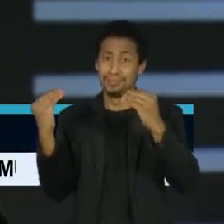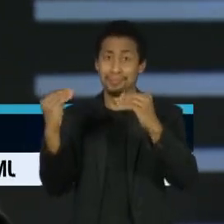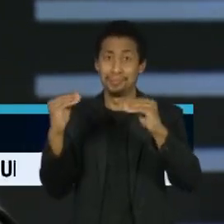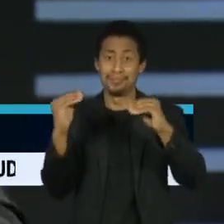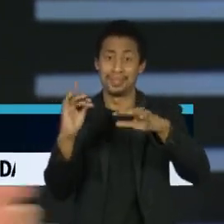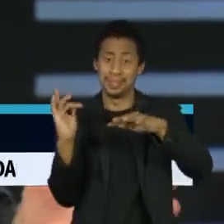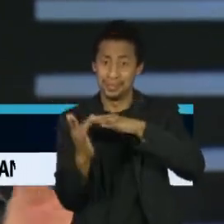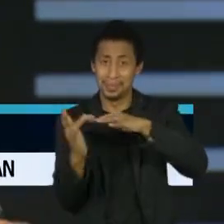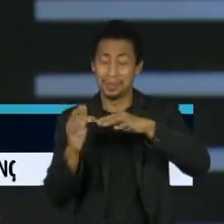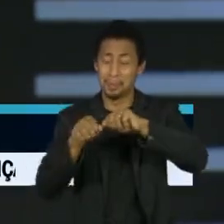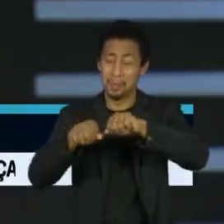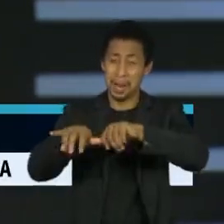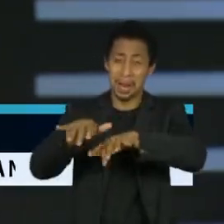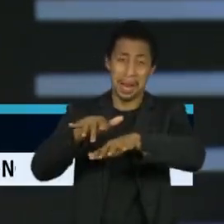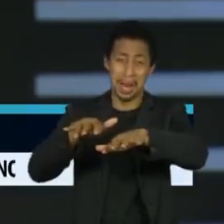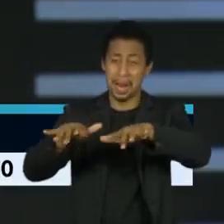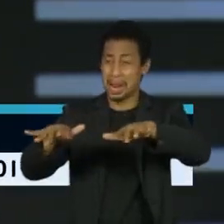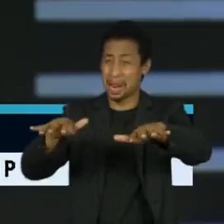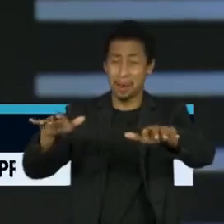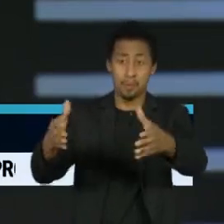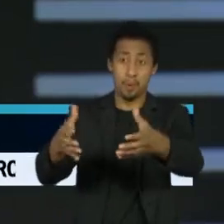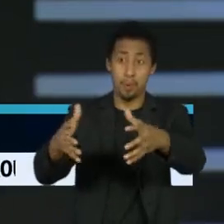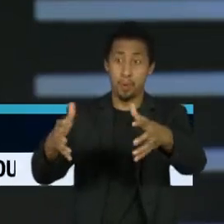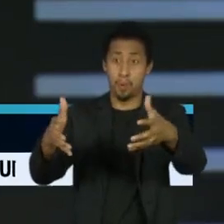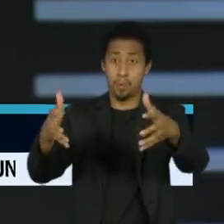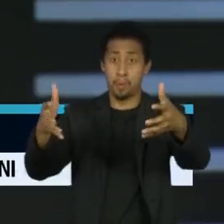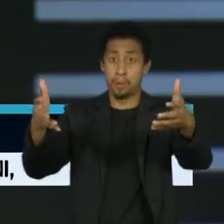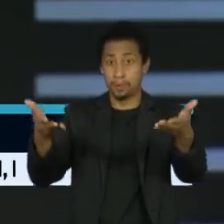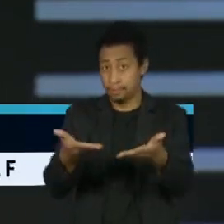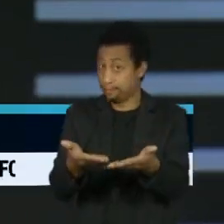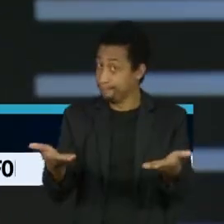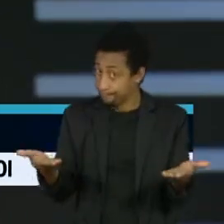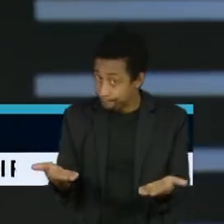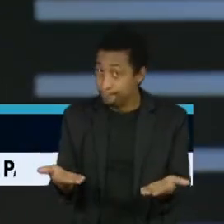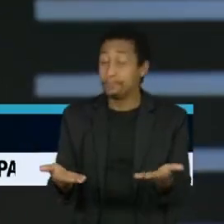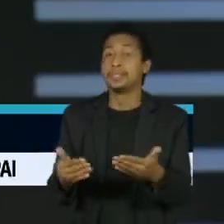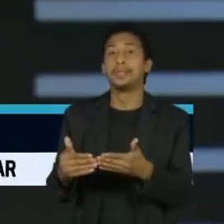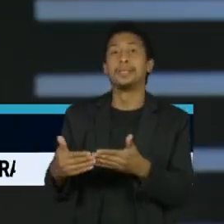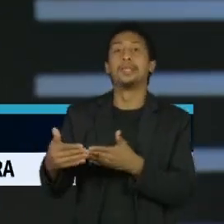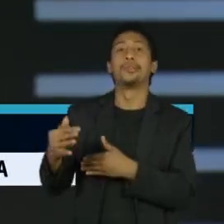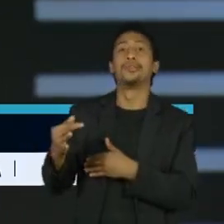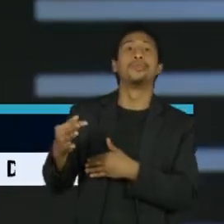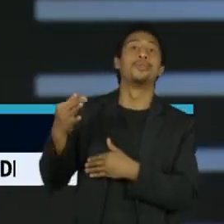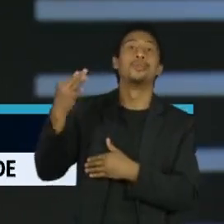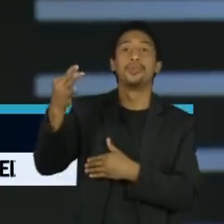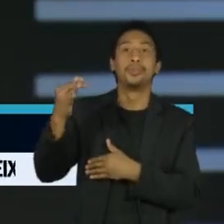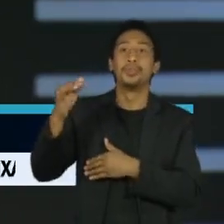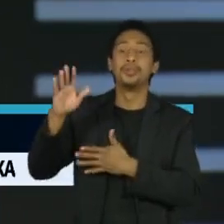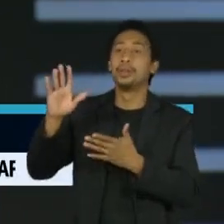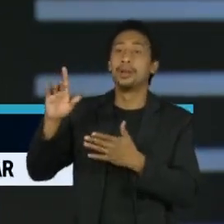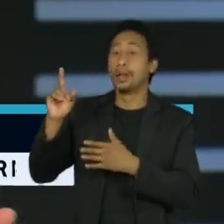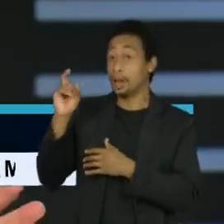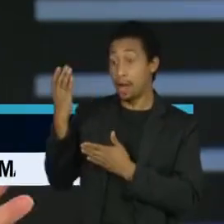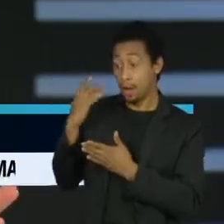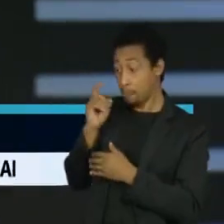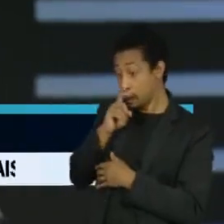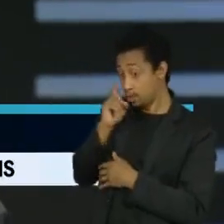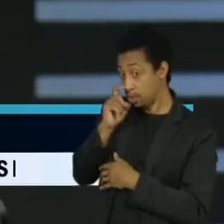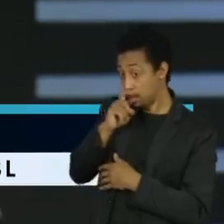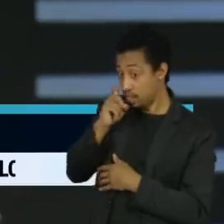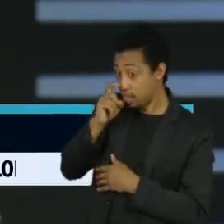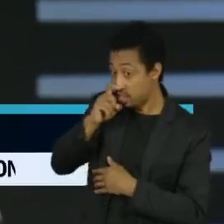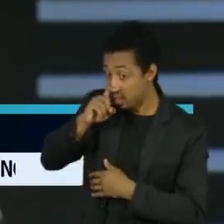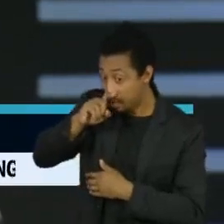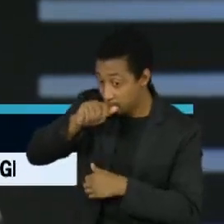citação vai me fazendo essa onda crescer e muitas vezes lá na frente é mentira viu a verdade é exatamente o que ele